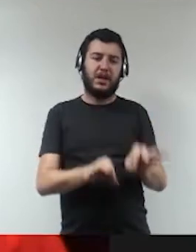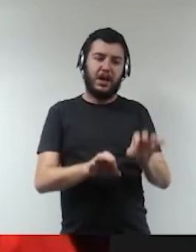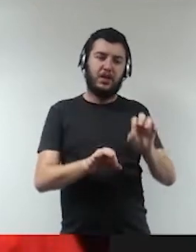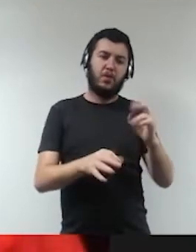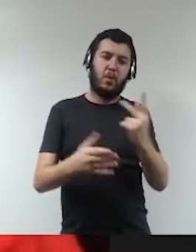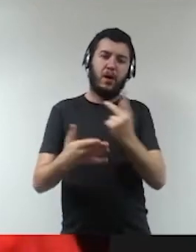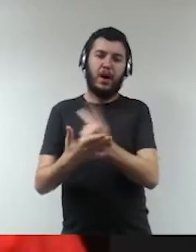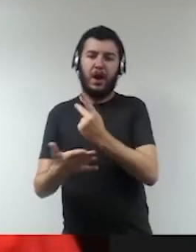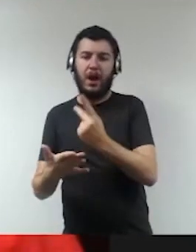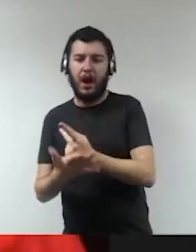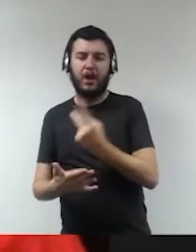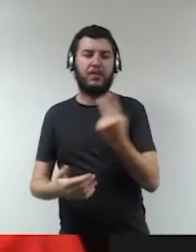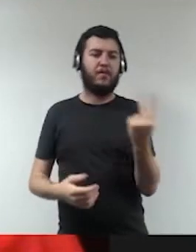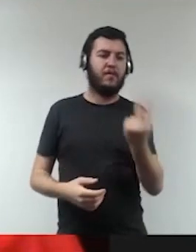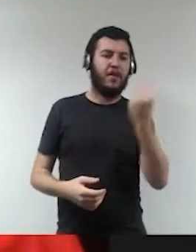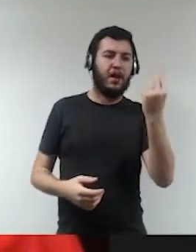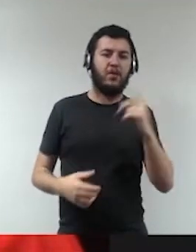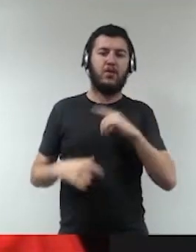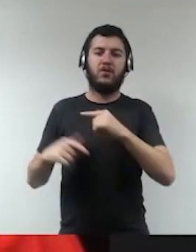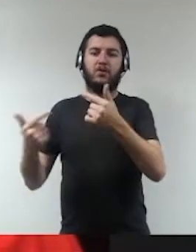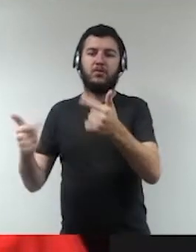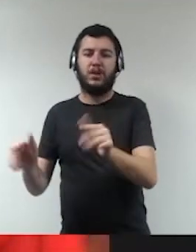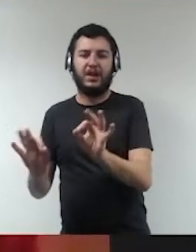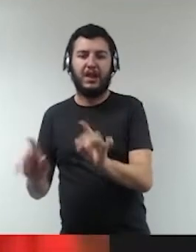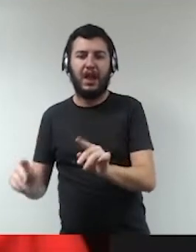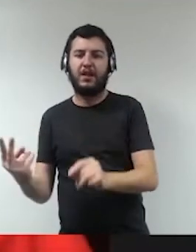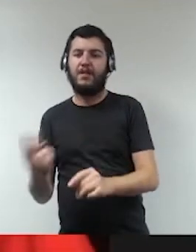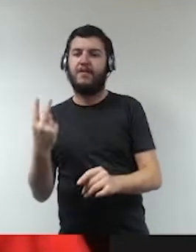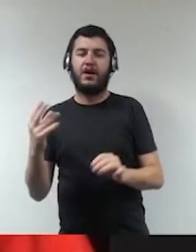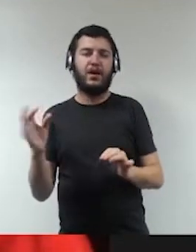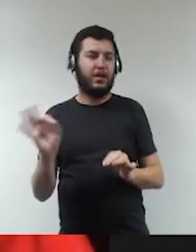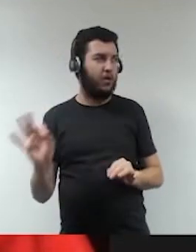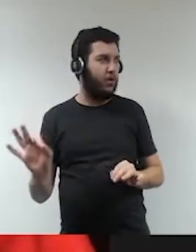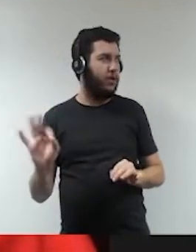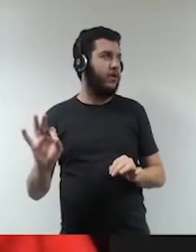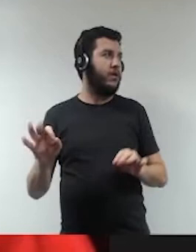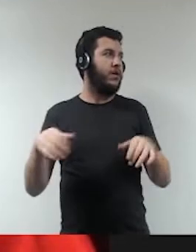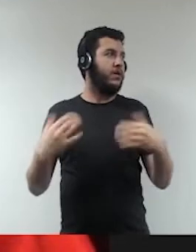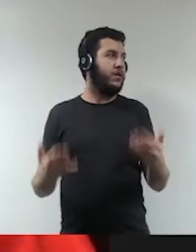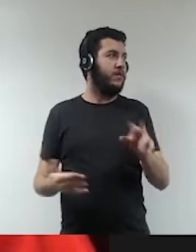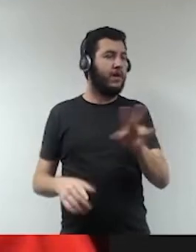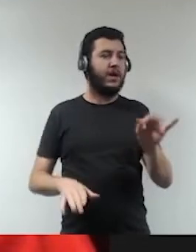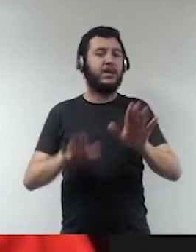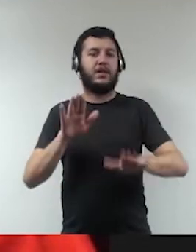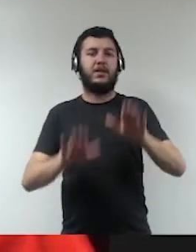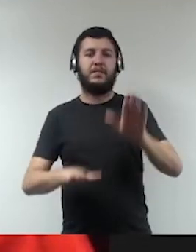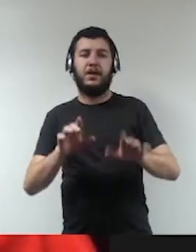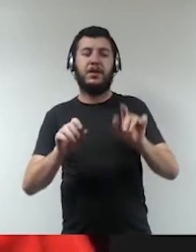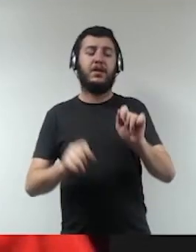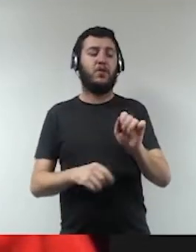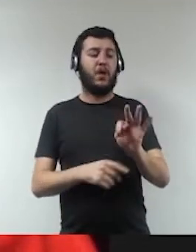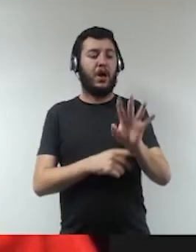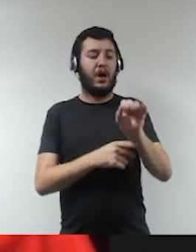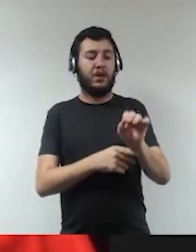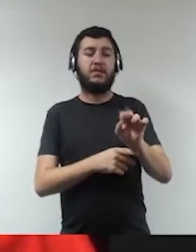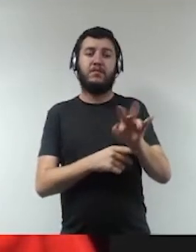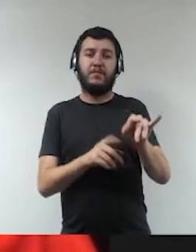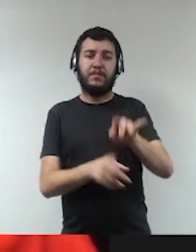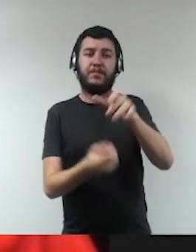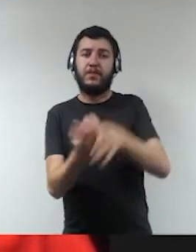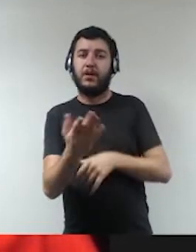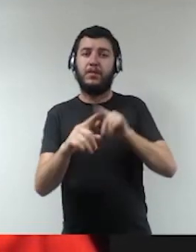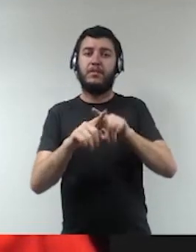como válido ou inválido, dependendo das consequências que esse ato vai produzir. A introdução do